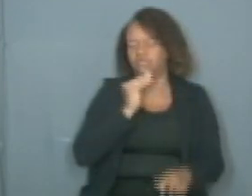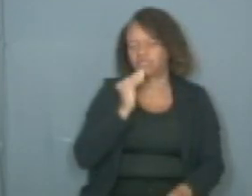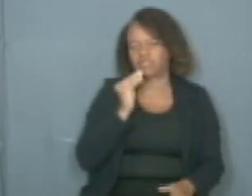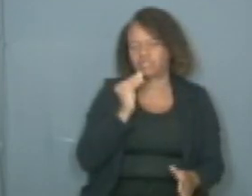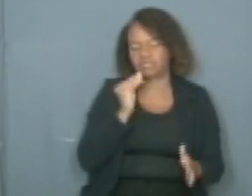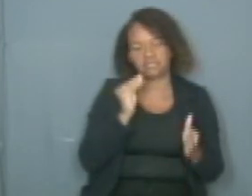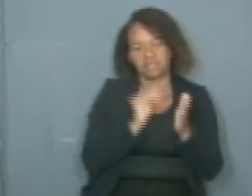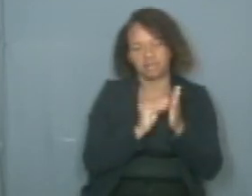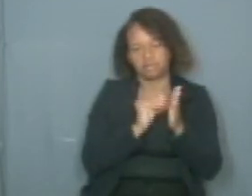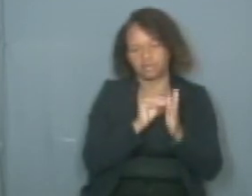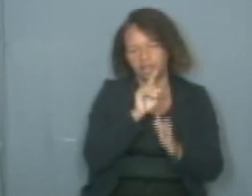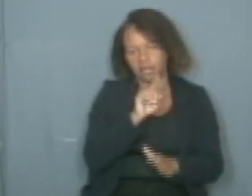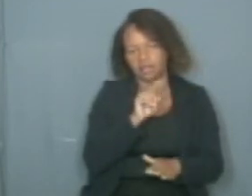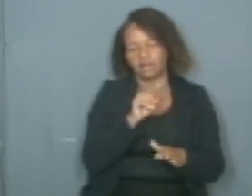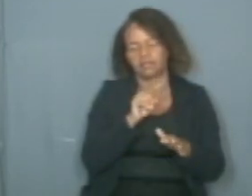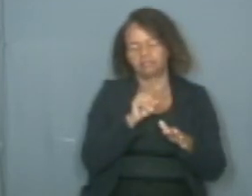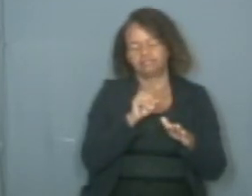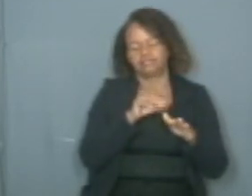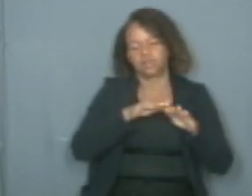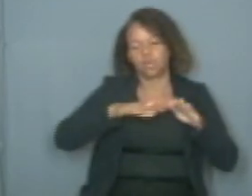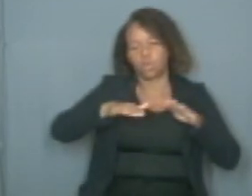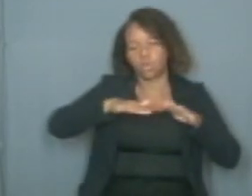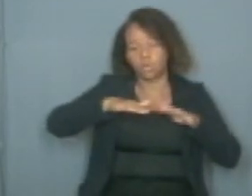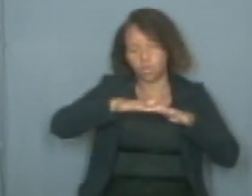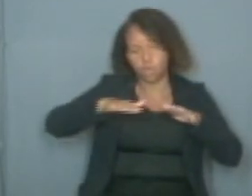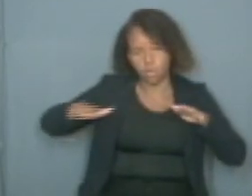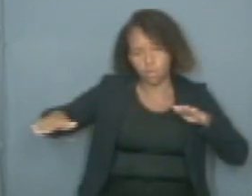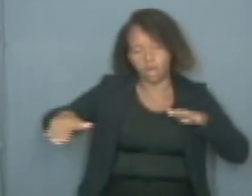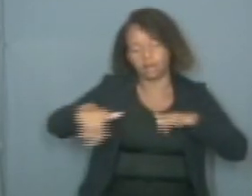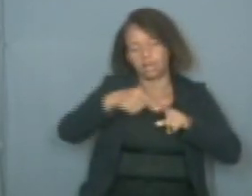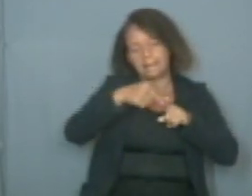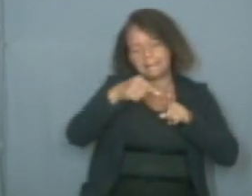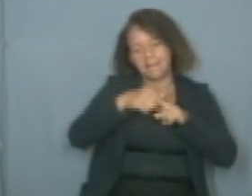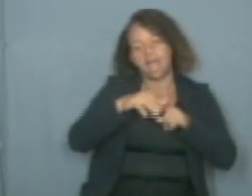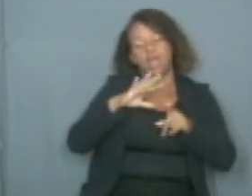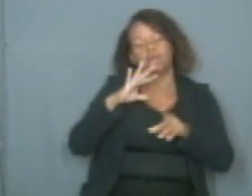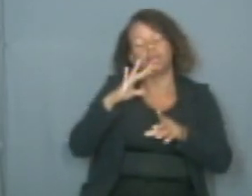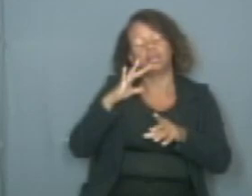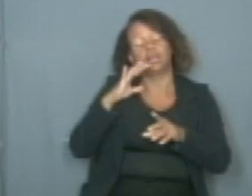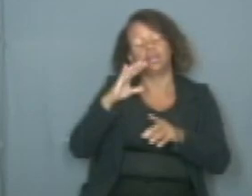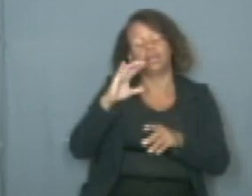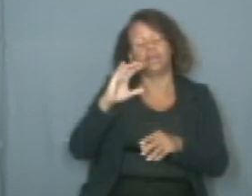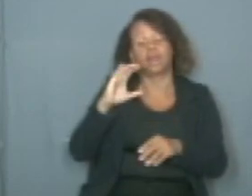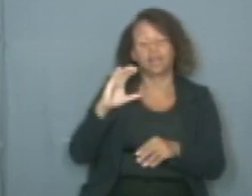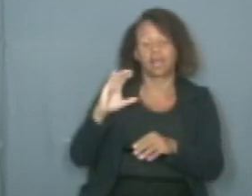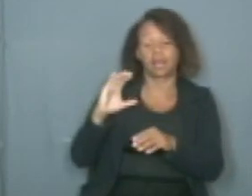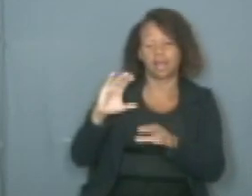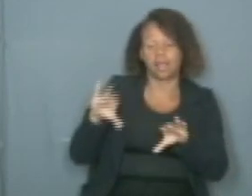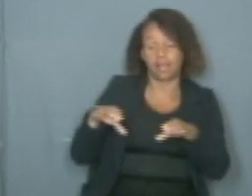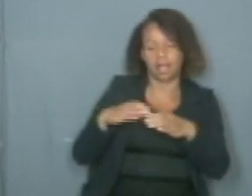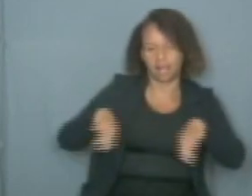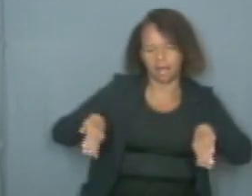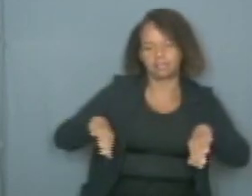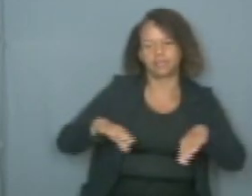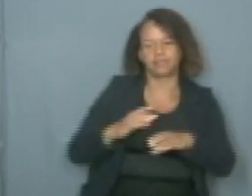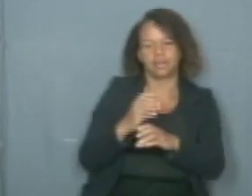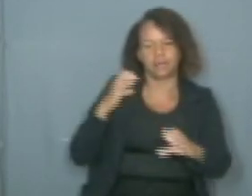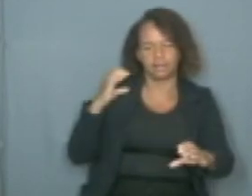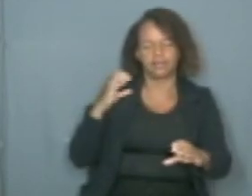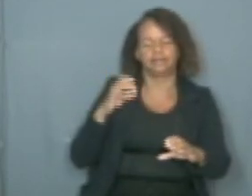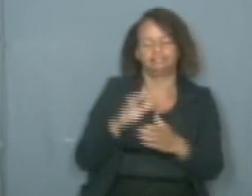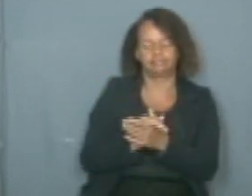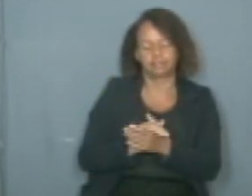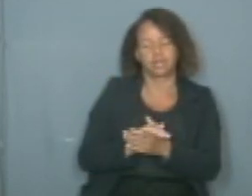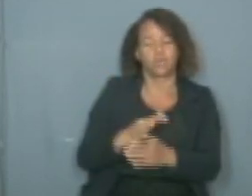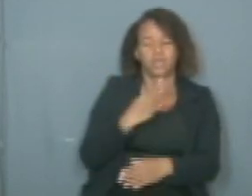na obra de calçamento da Rua Doutor Machado, no bairro do Campo Grande. A Rua Doutor Machado, para quem é de Campo Grande, como eu sou, é uma das ruas mais